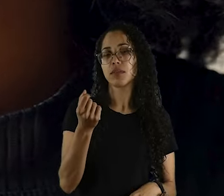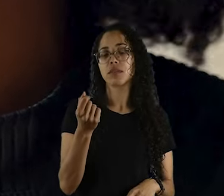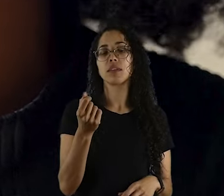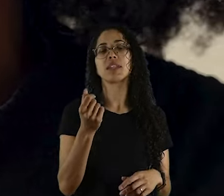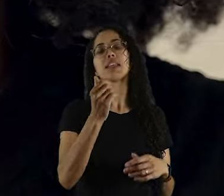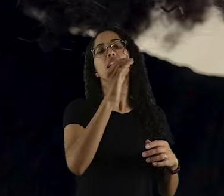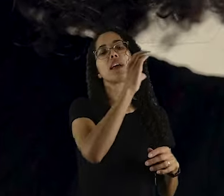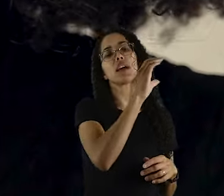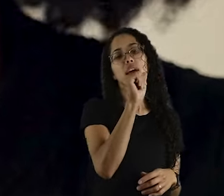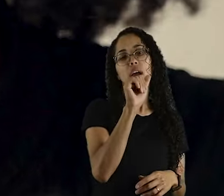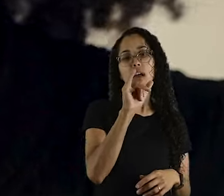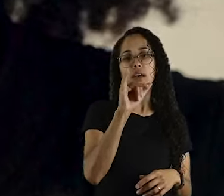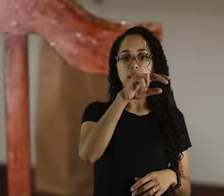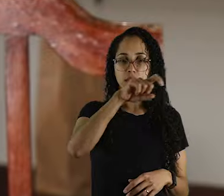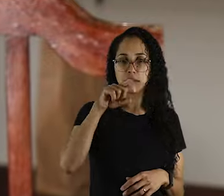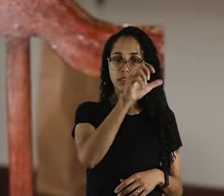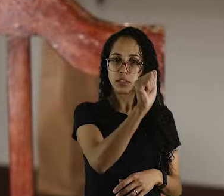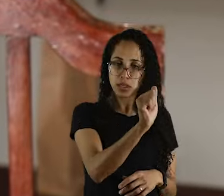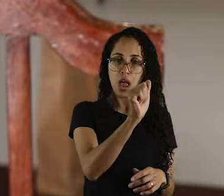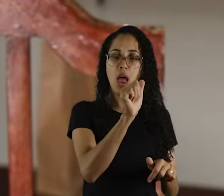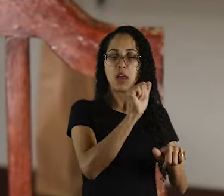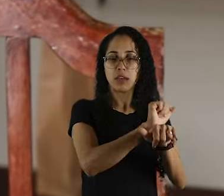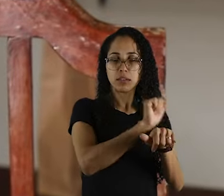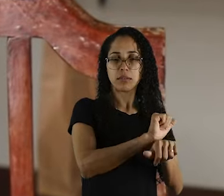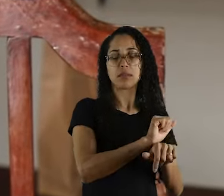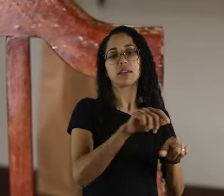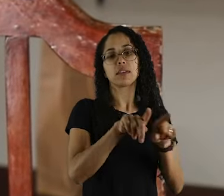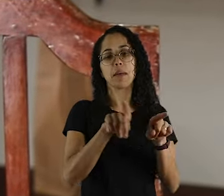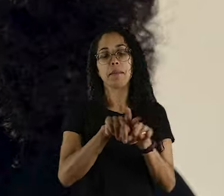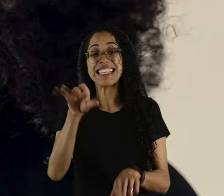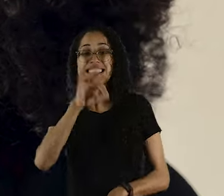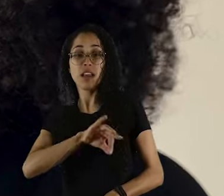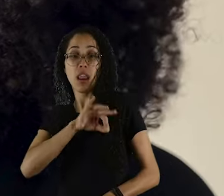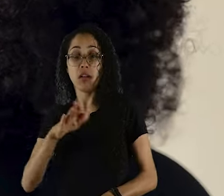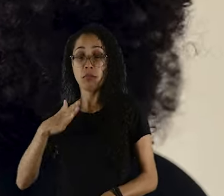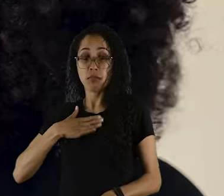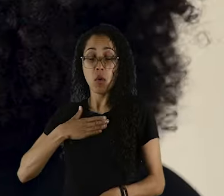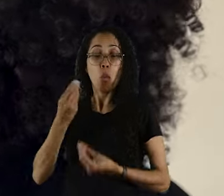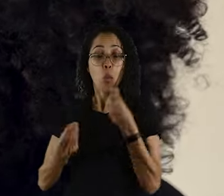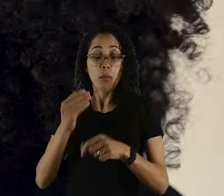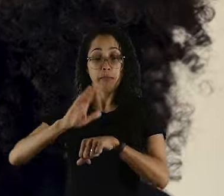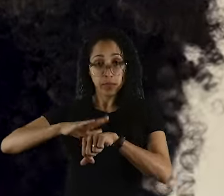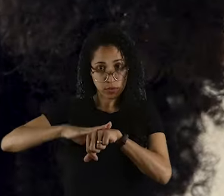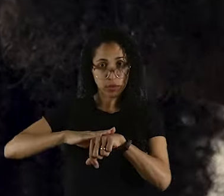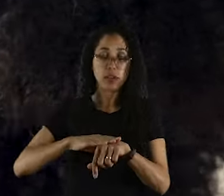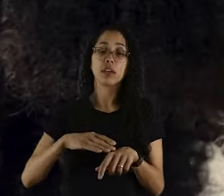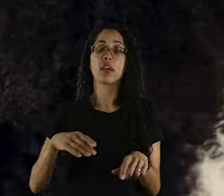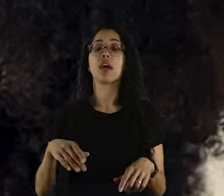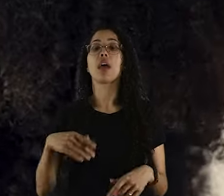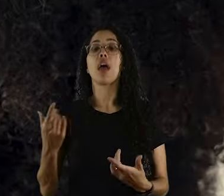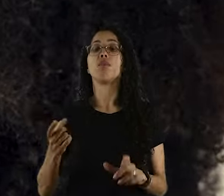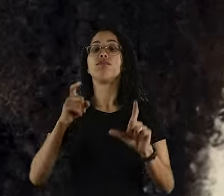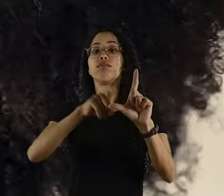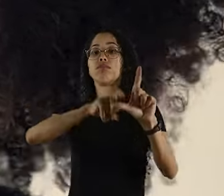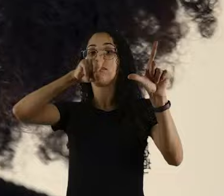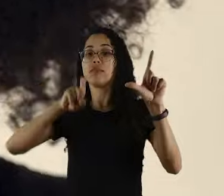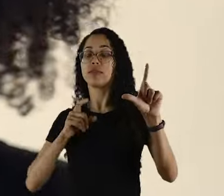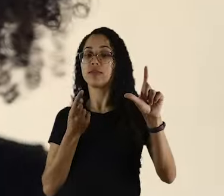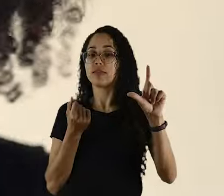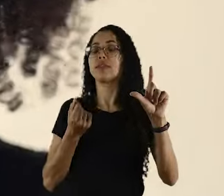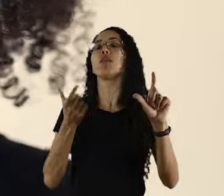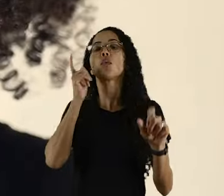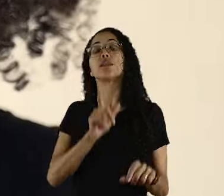qual a importância do meu caixa reserva, como eu fazer o meu prolabore, consegui um pouco da minha dependência financeira por causa da pandemia,